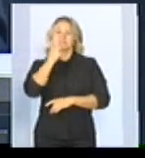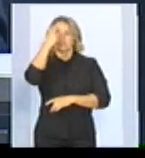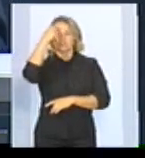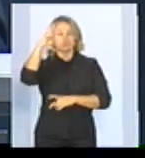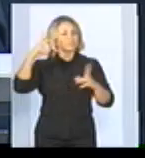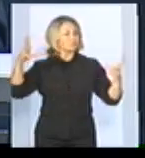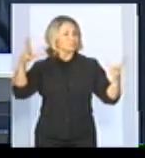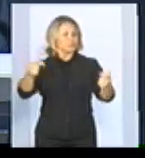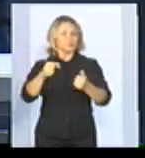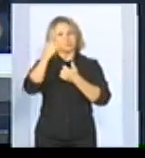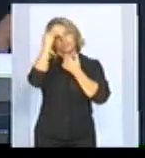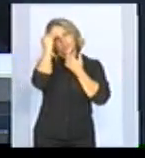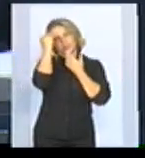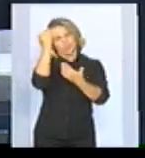enfim Muito obrigado senhor